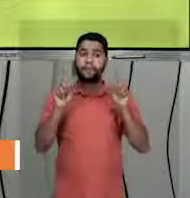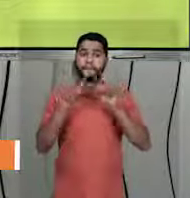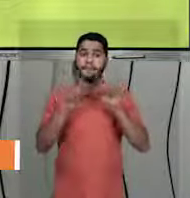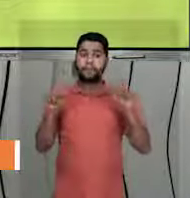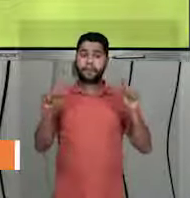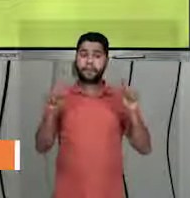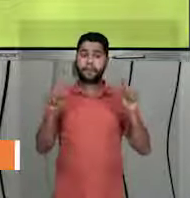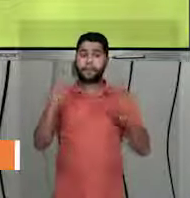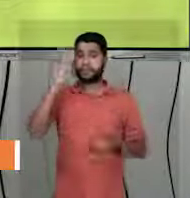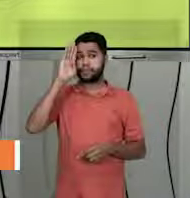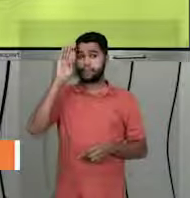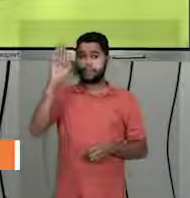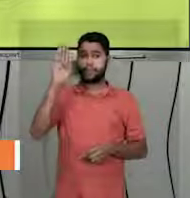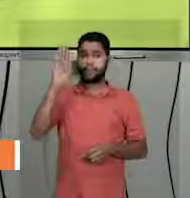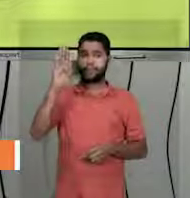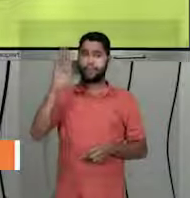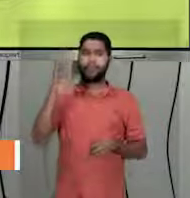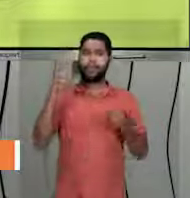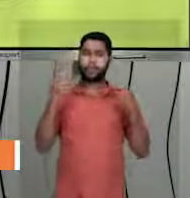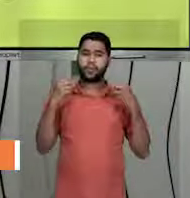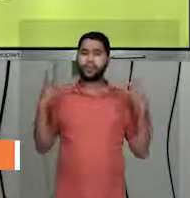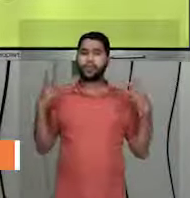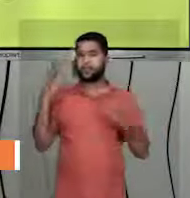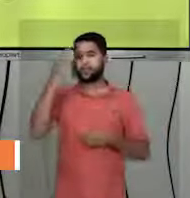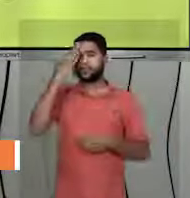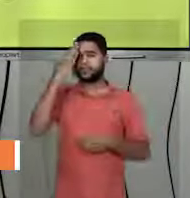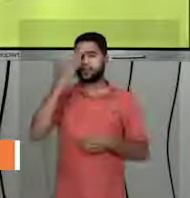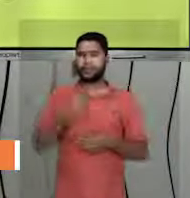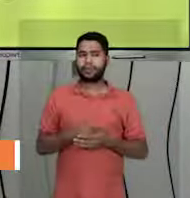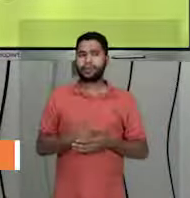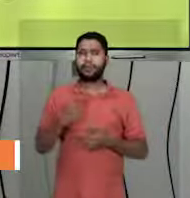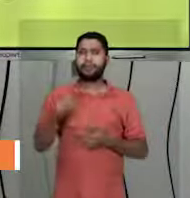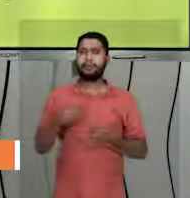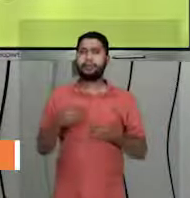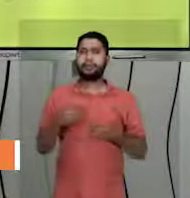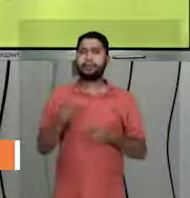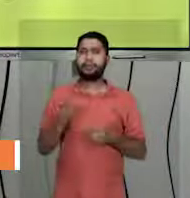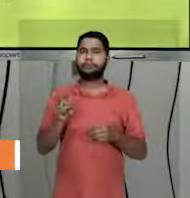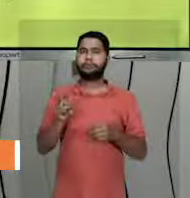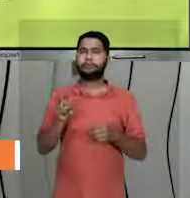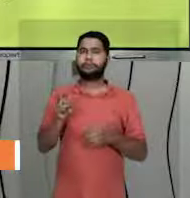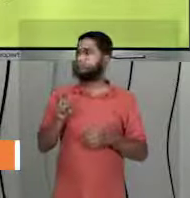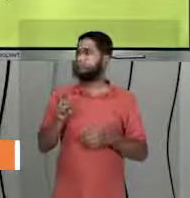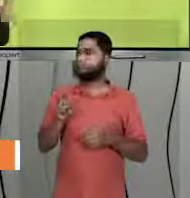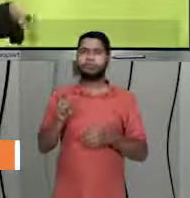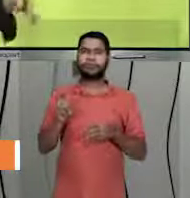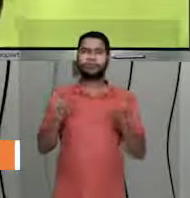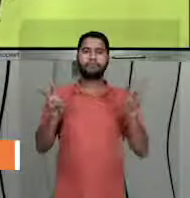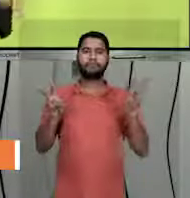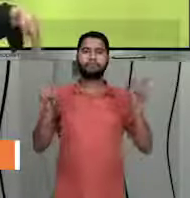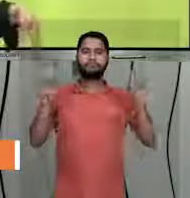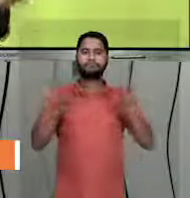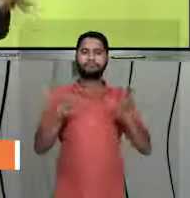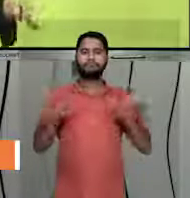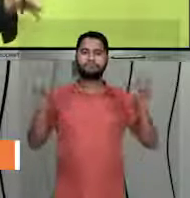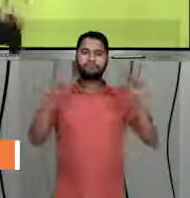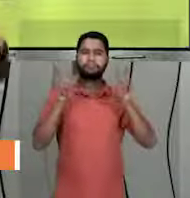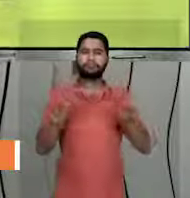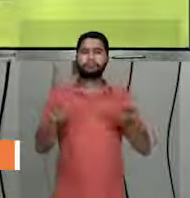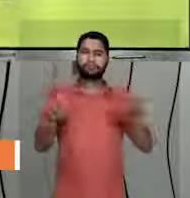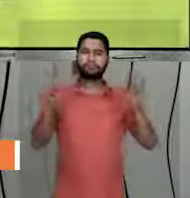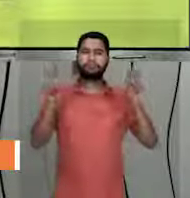menos, principalmente quem é motorista sabe disso. A gente não precisa ficar olhando toda hora assim, a gente percebe, né? A passagem dos